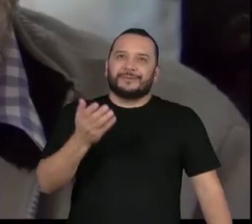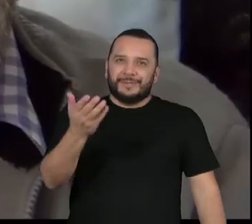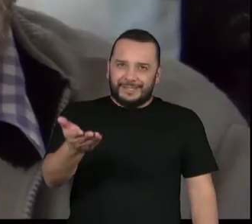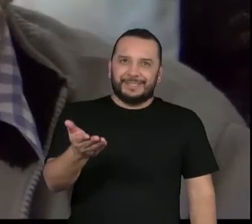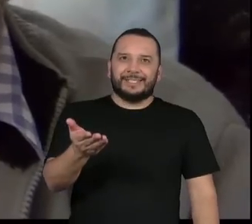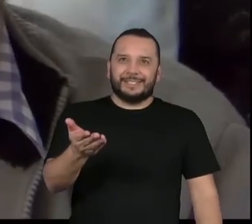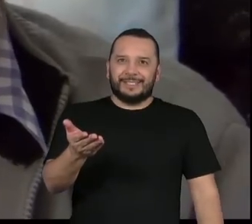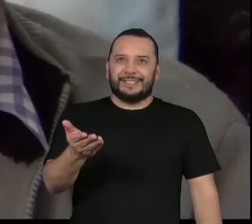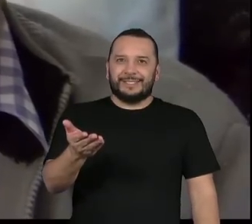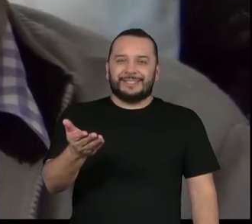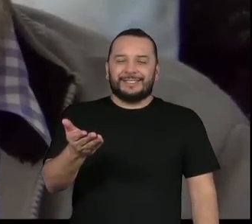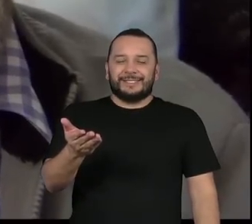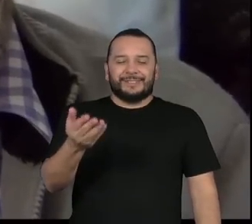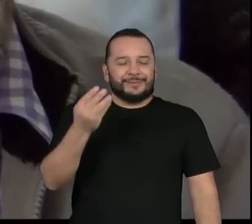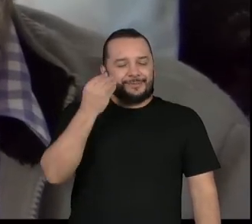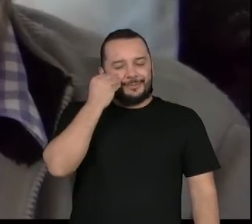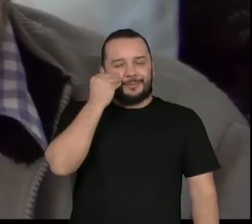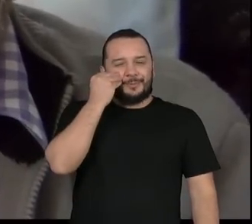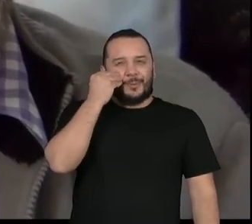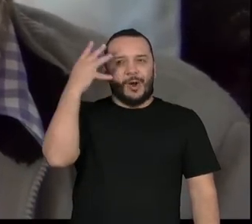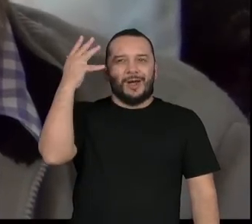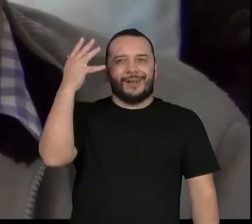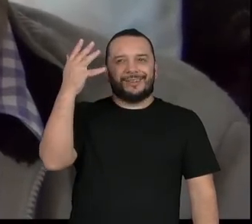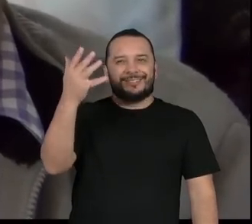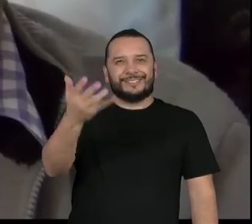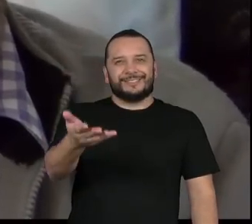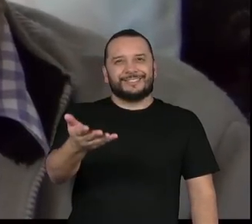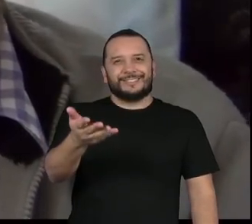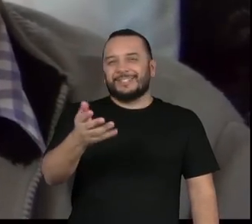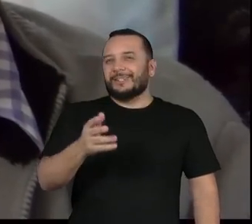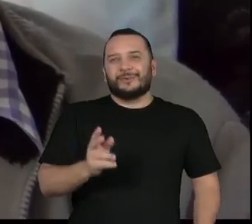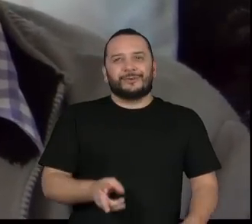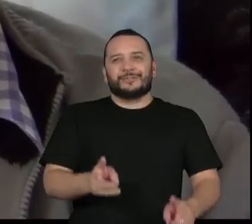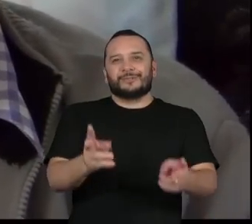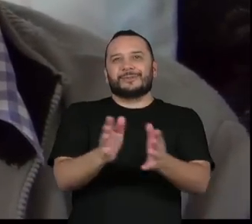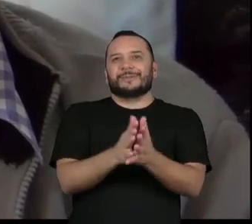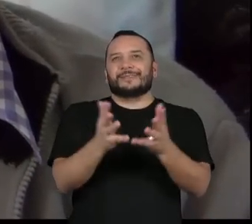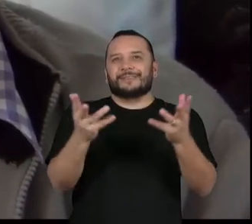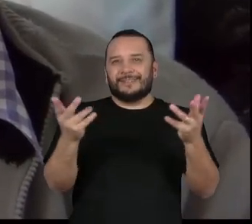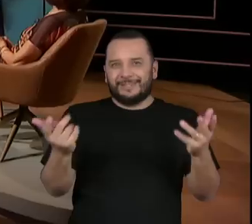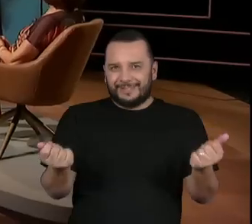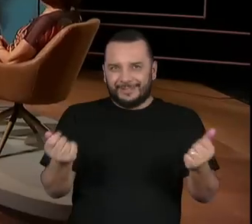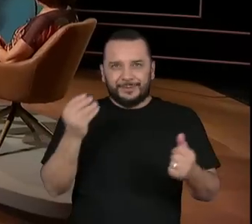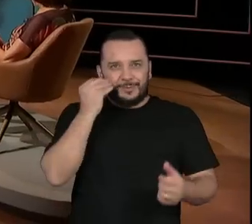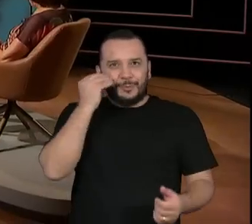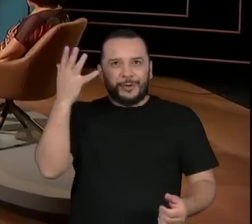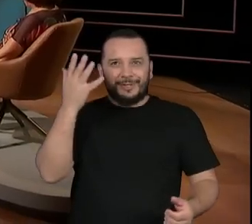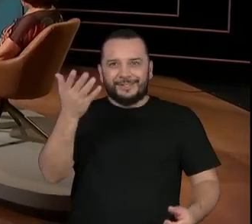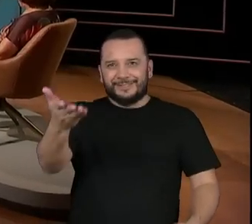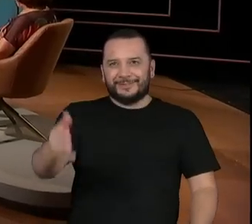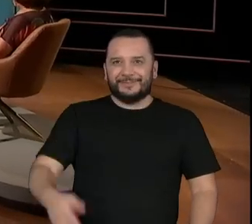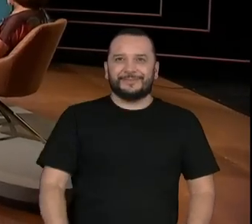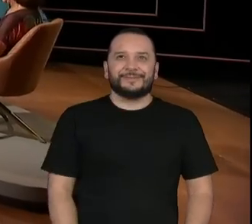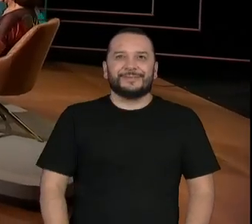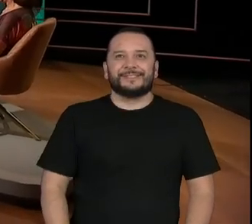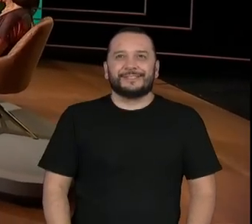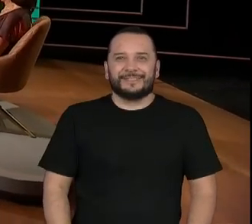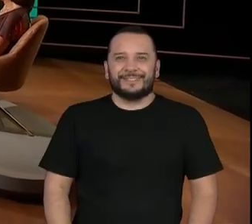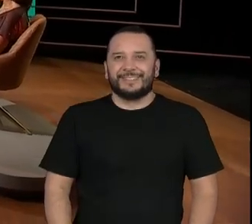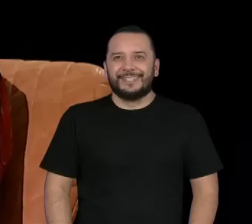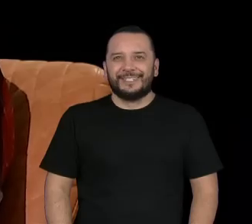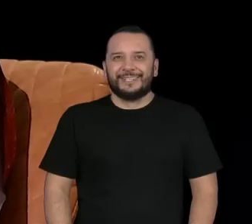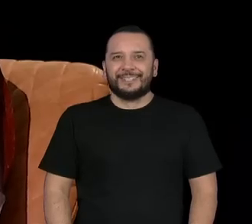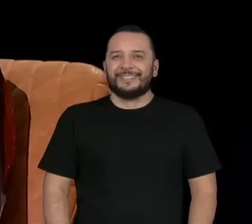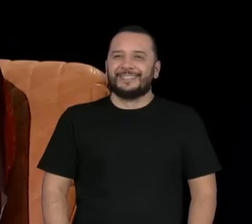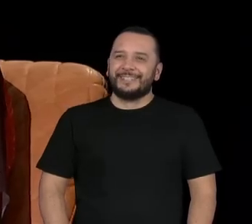viu? Um grande beijo. Você continua maravilhosa. Beijão. Eu amo